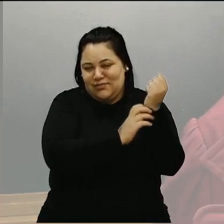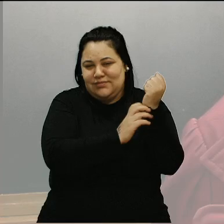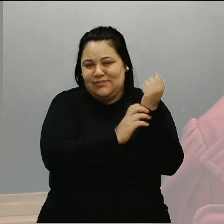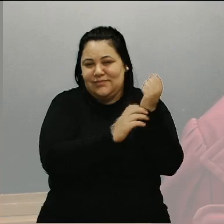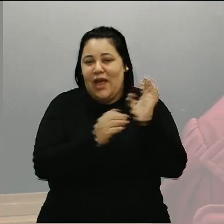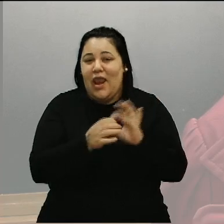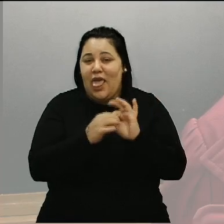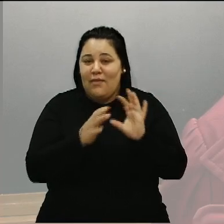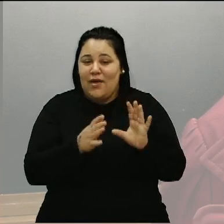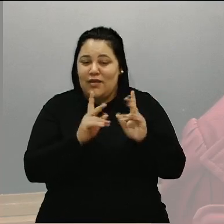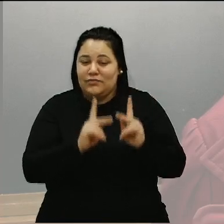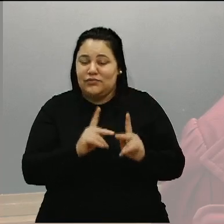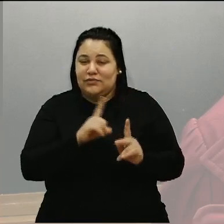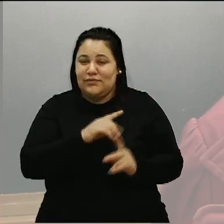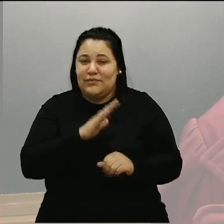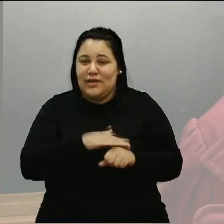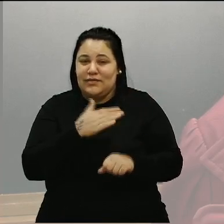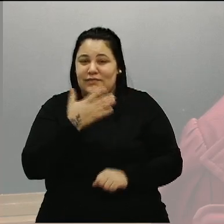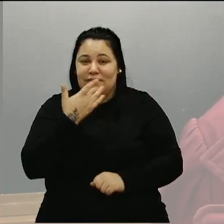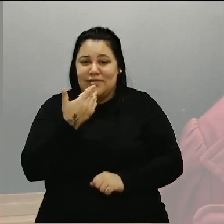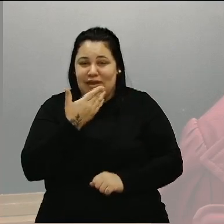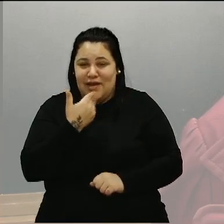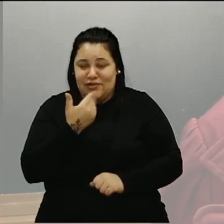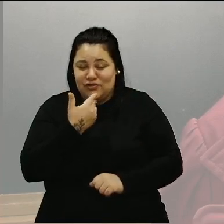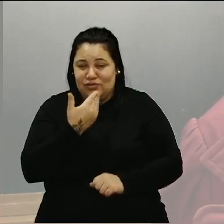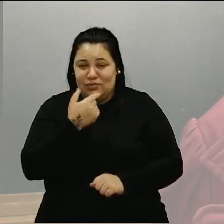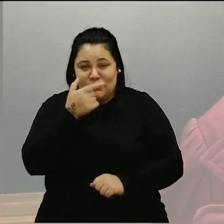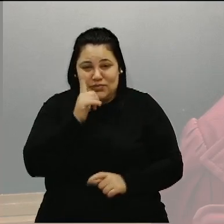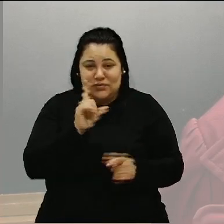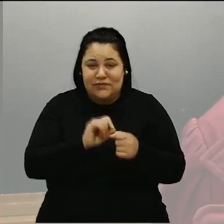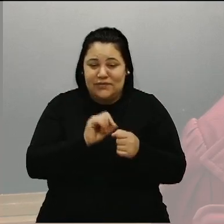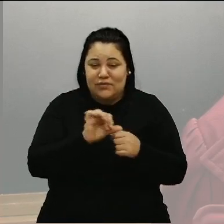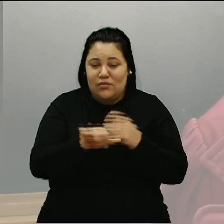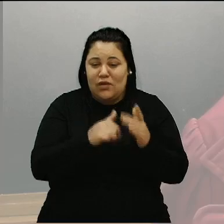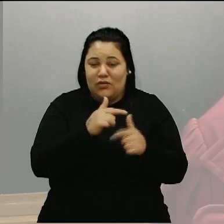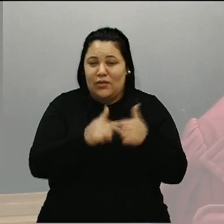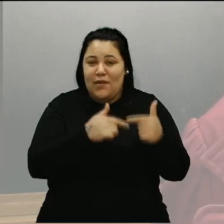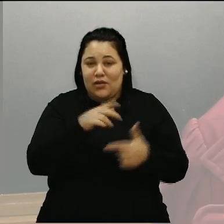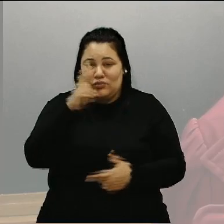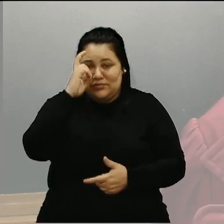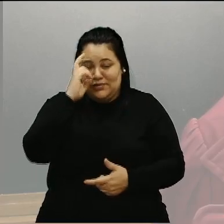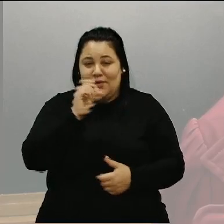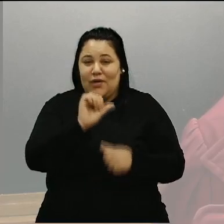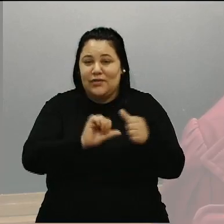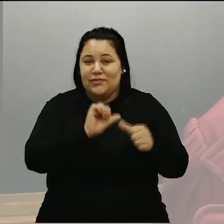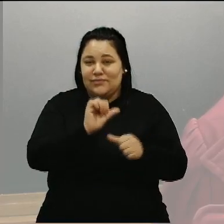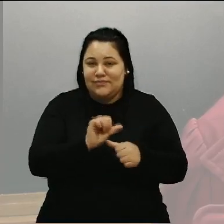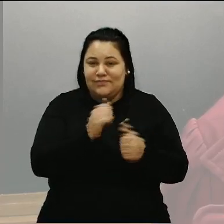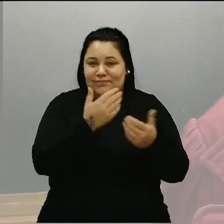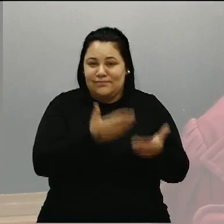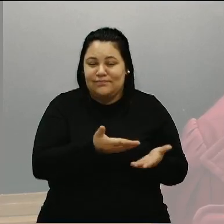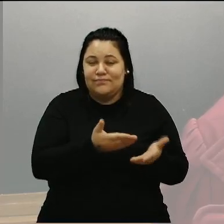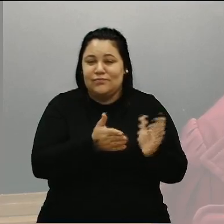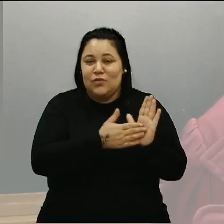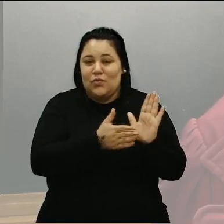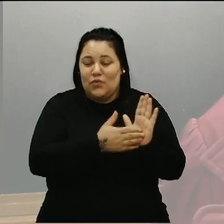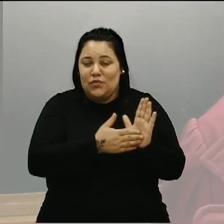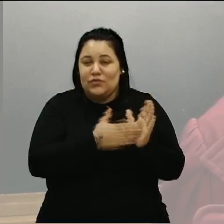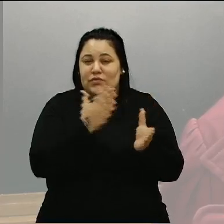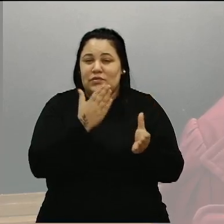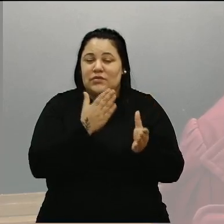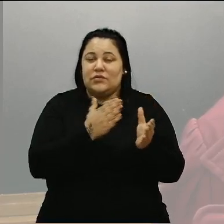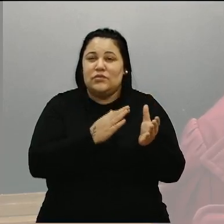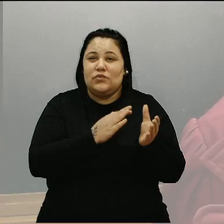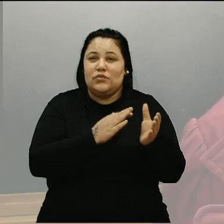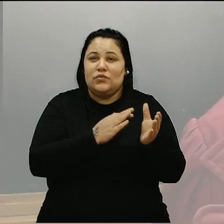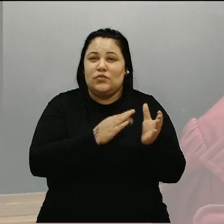concentrem em suas produções culturais. As mudanças propostas pelo projeto de lei estão em